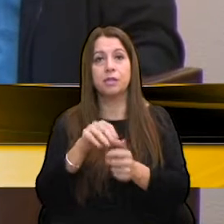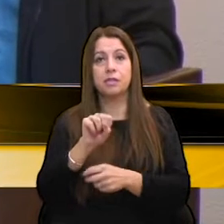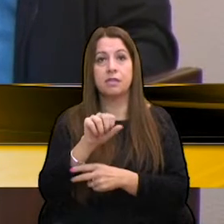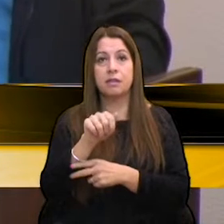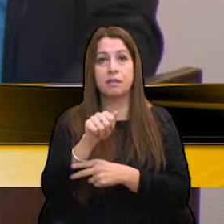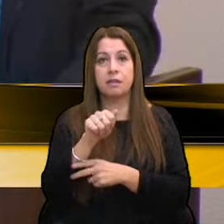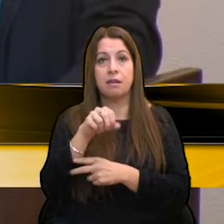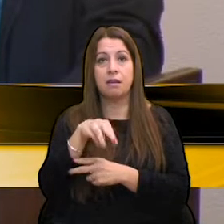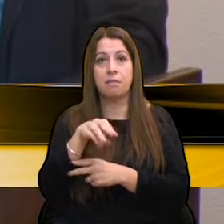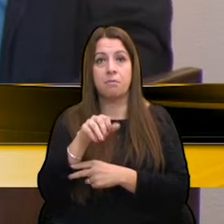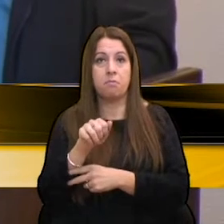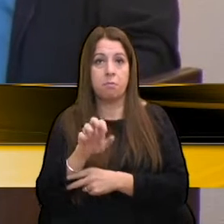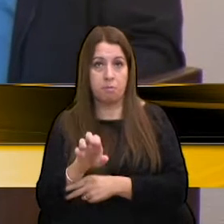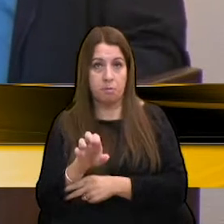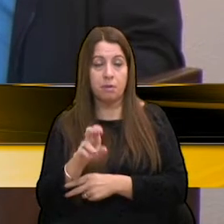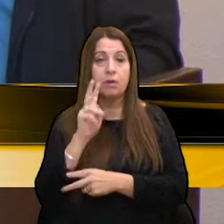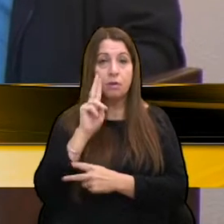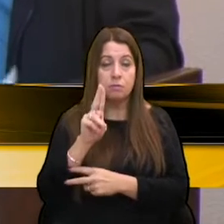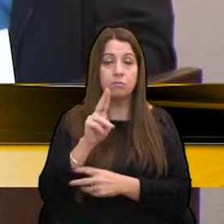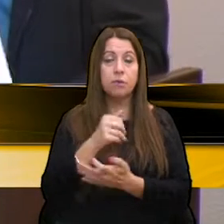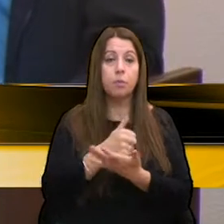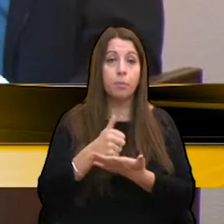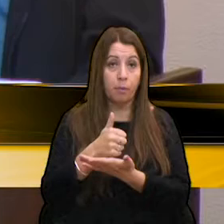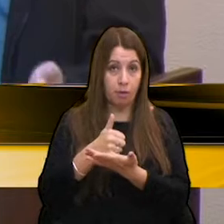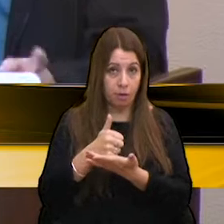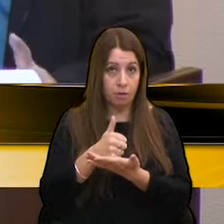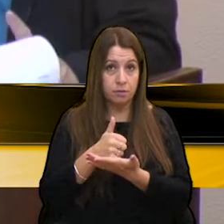SAMAI? Com base